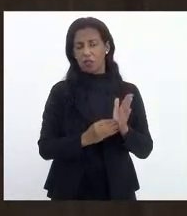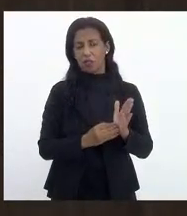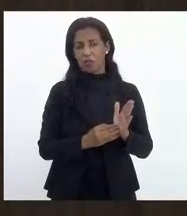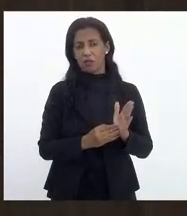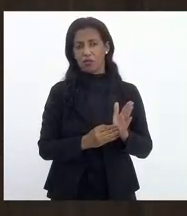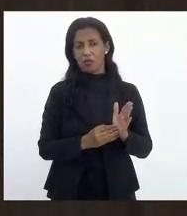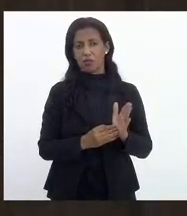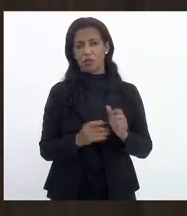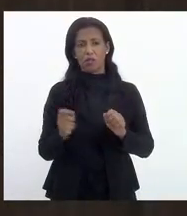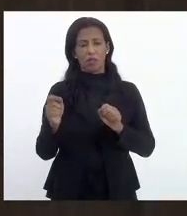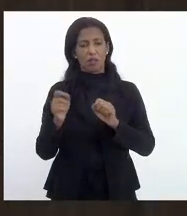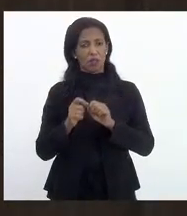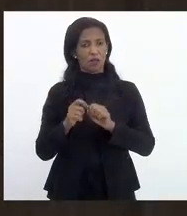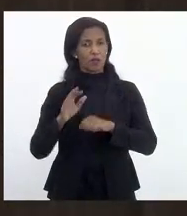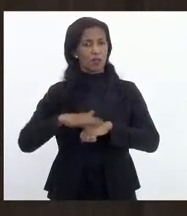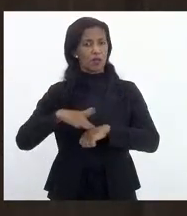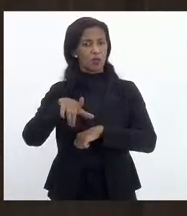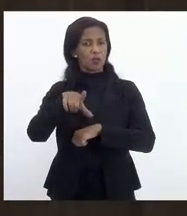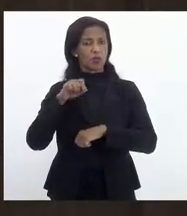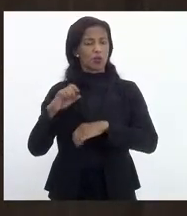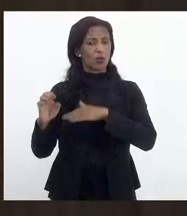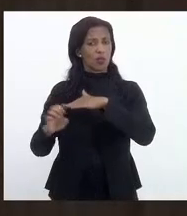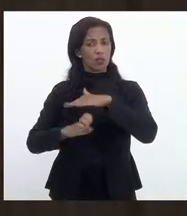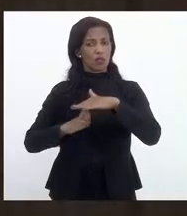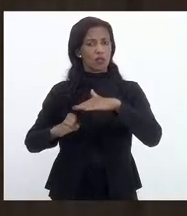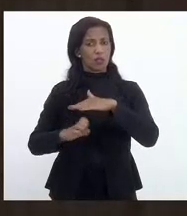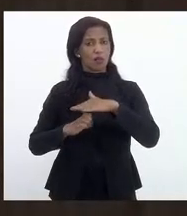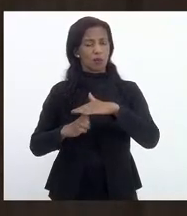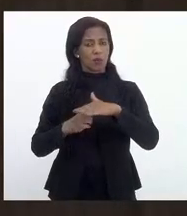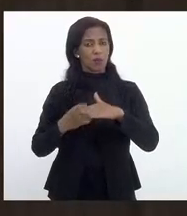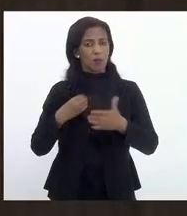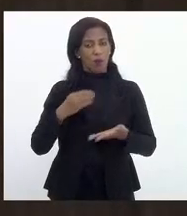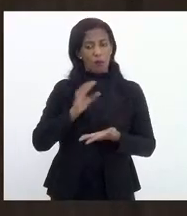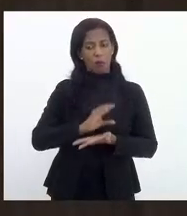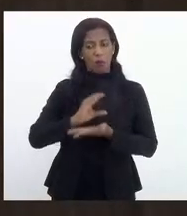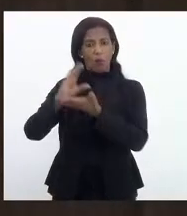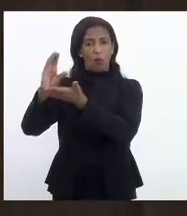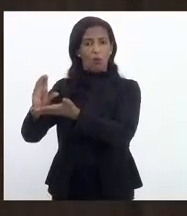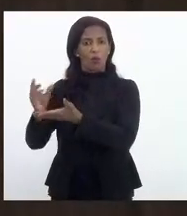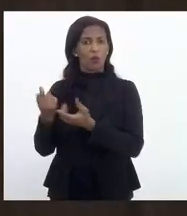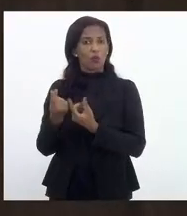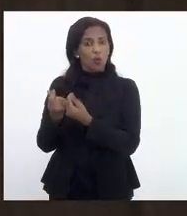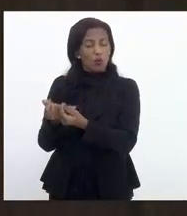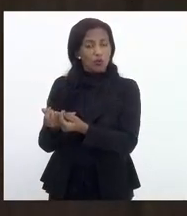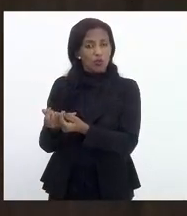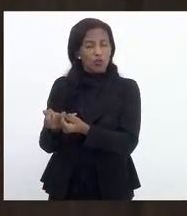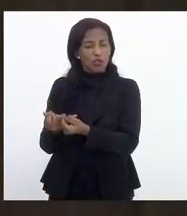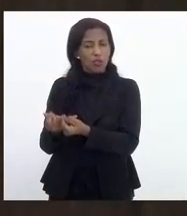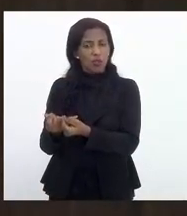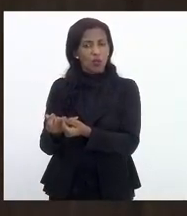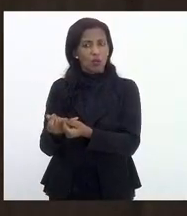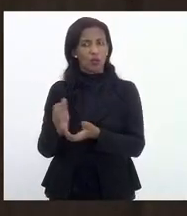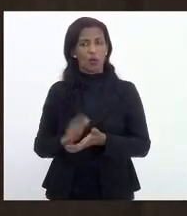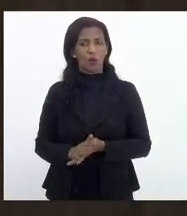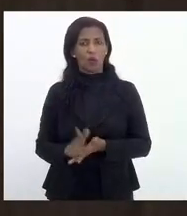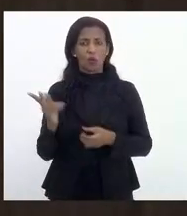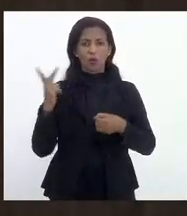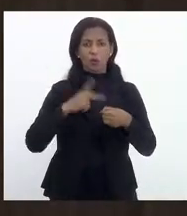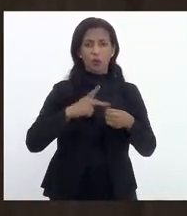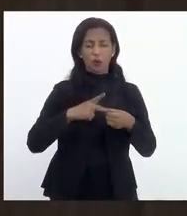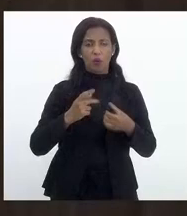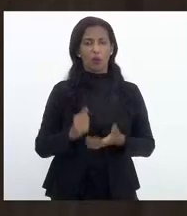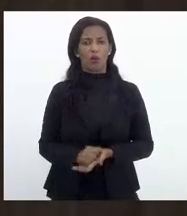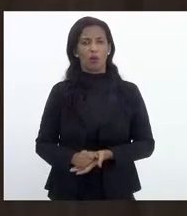que fizerem que escolheu essa empresa para colocar o nosso dinheiro empenhar o nosso o nosso petróleo